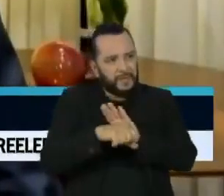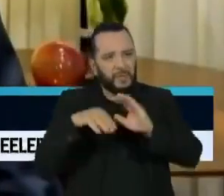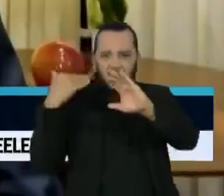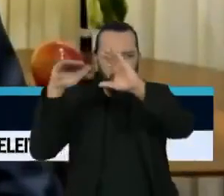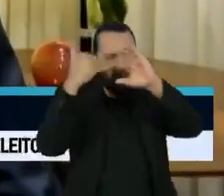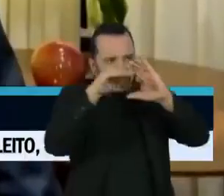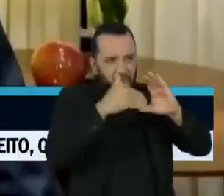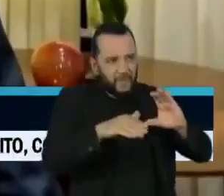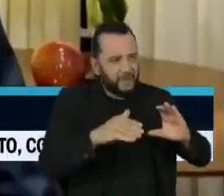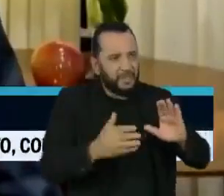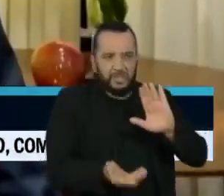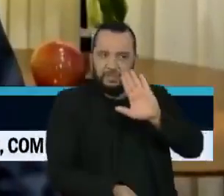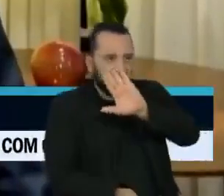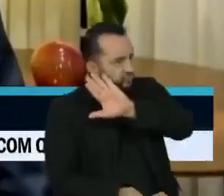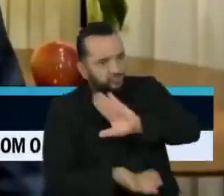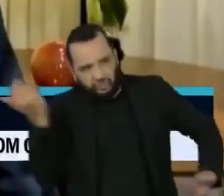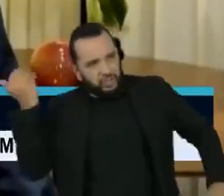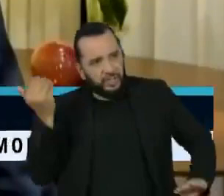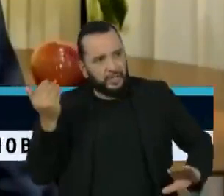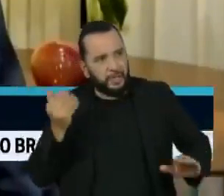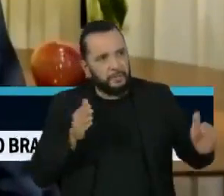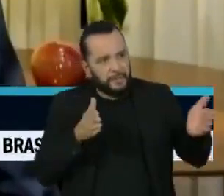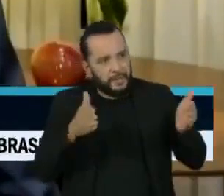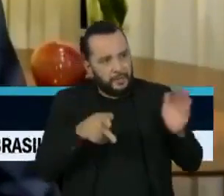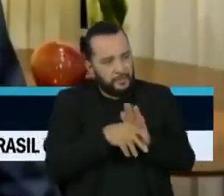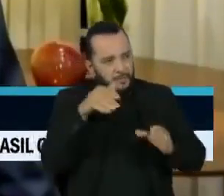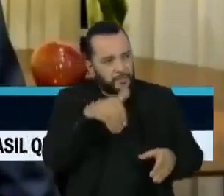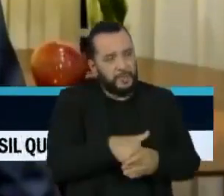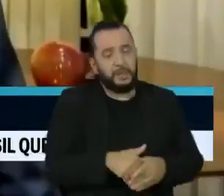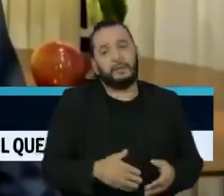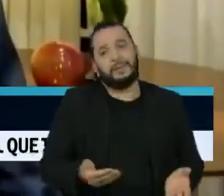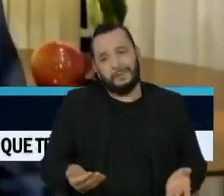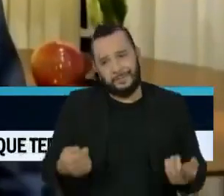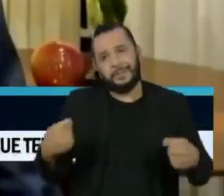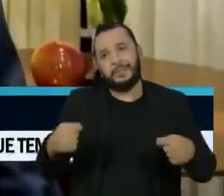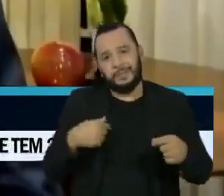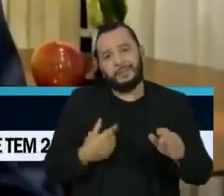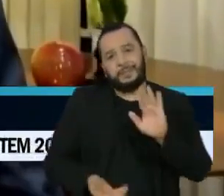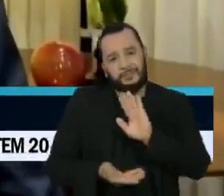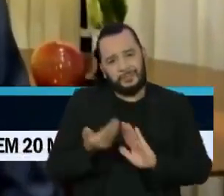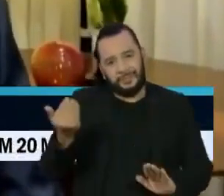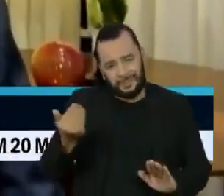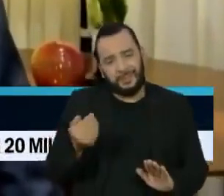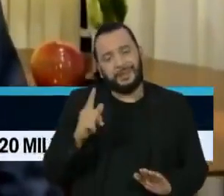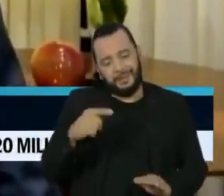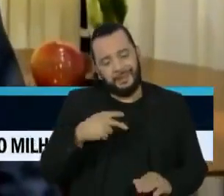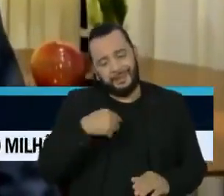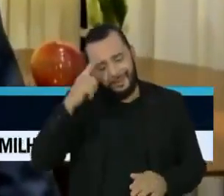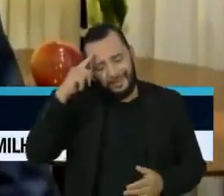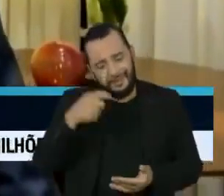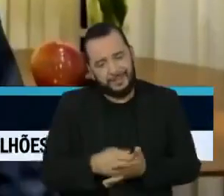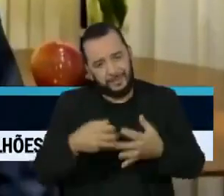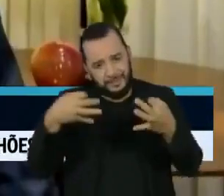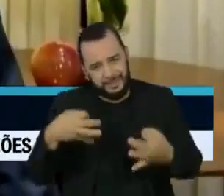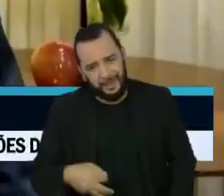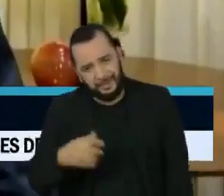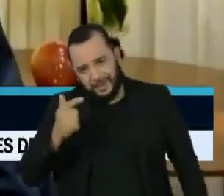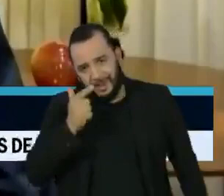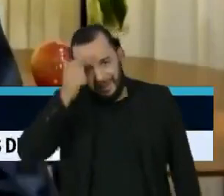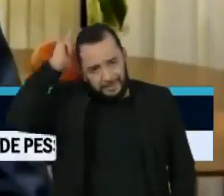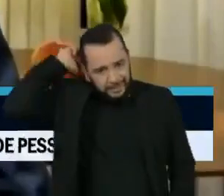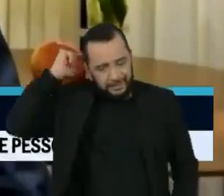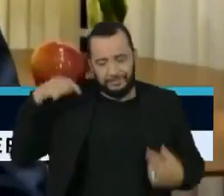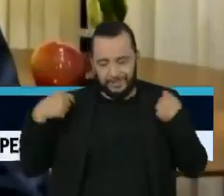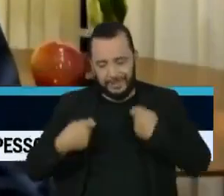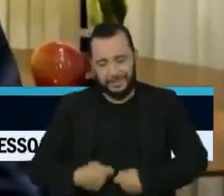Deveriam estar, né? Essa é a tentativa especial, incisiva, direta, firme do ministro Alexandre de Moraes.